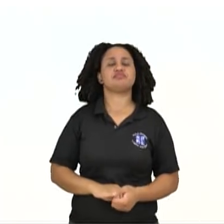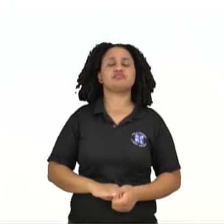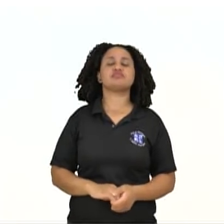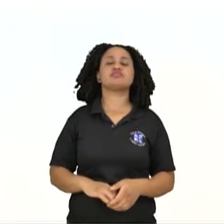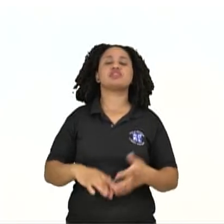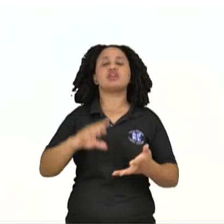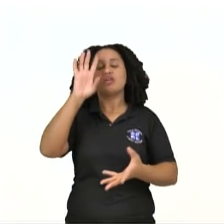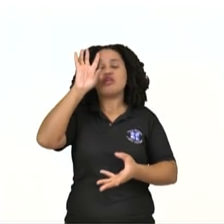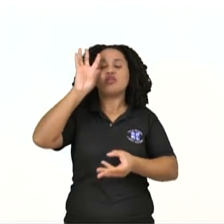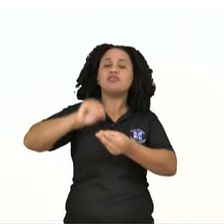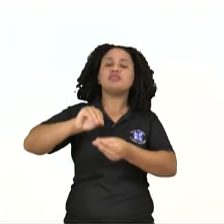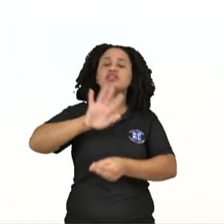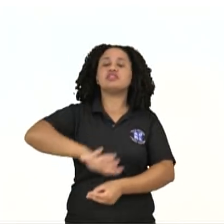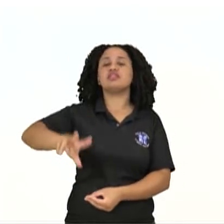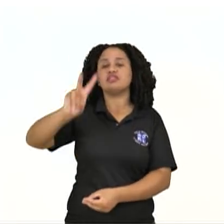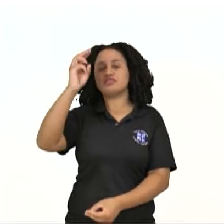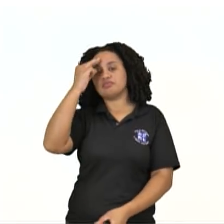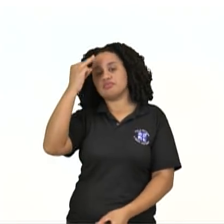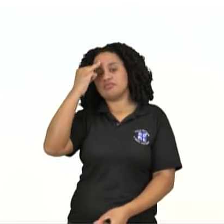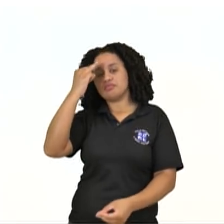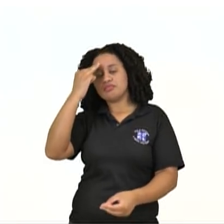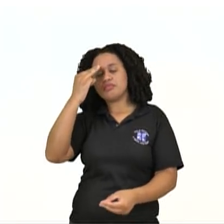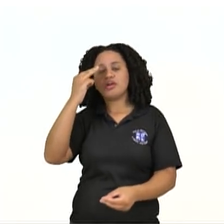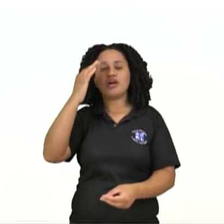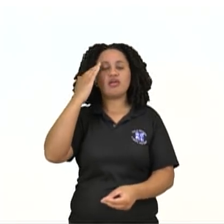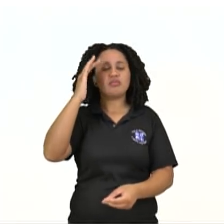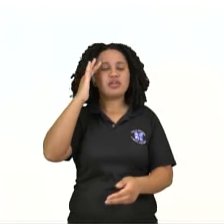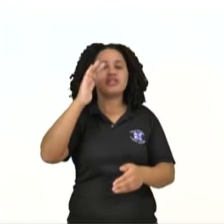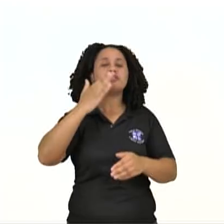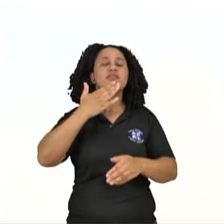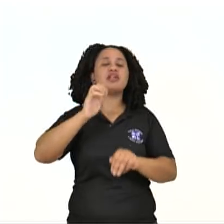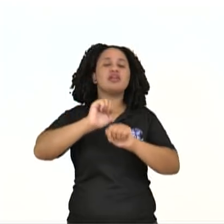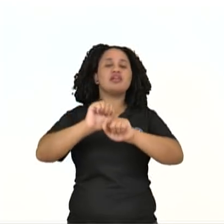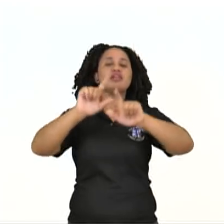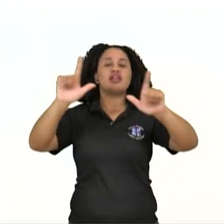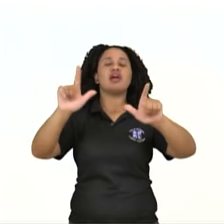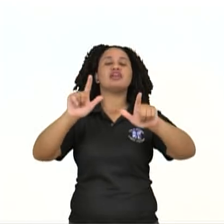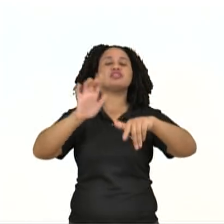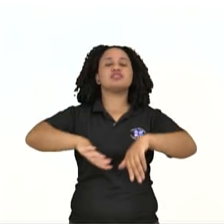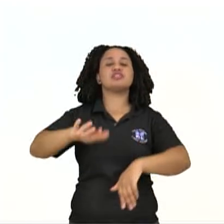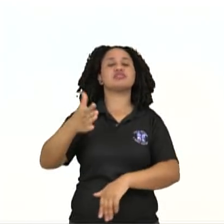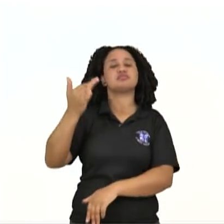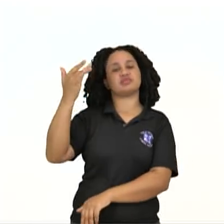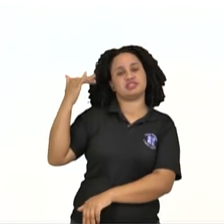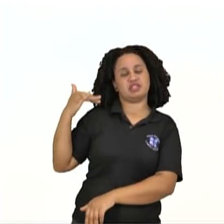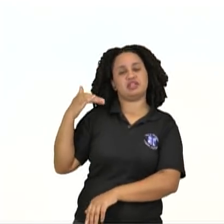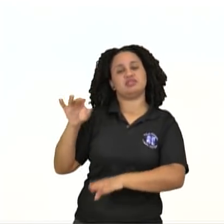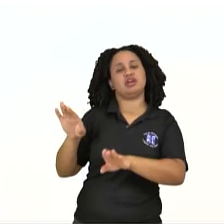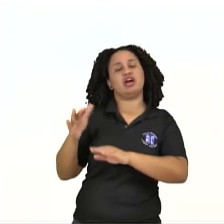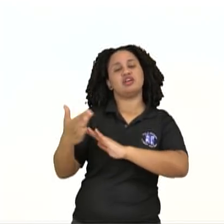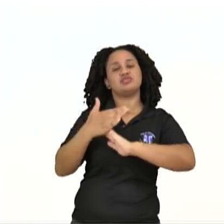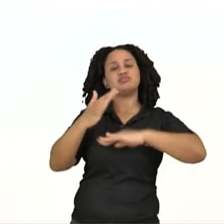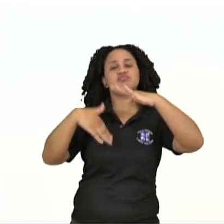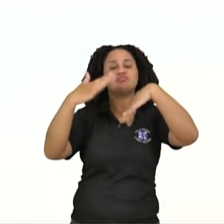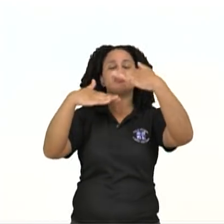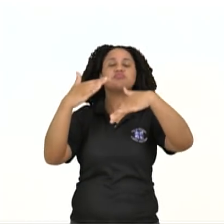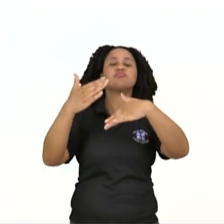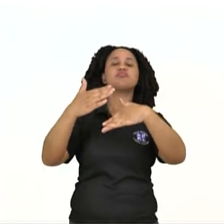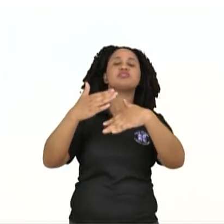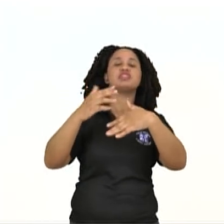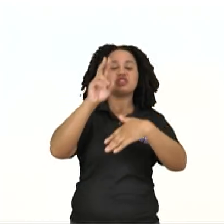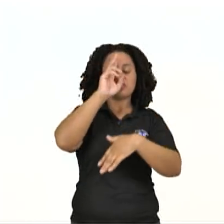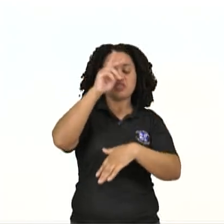nos ajuda a ter mais clareza quanto aos eventos do passado, contribui na compreensão da nossa própria história e em como a memória